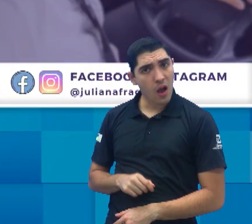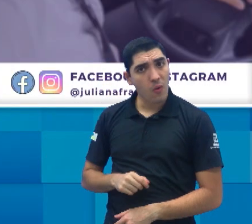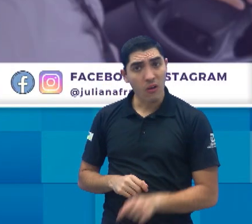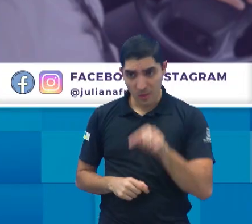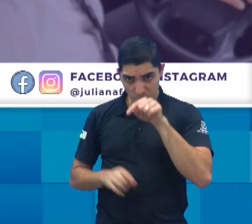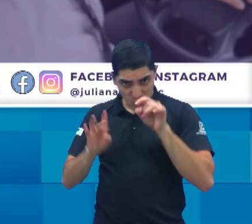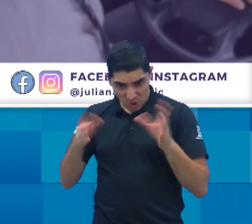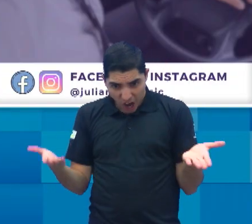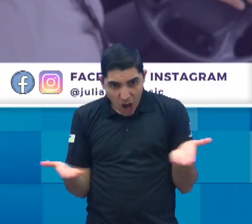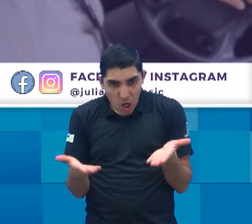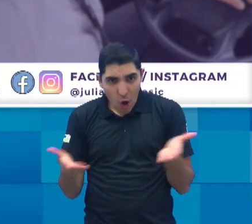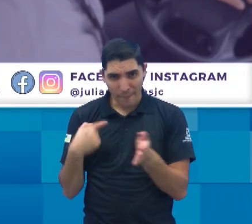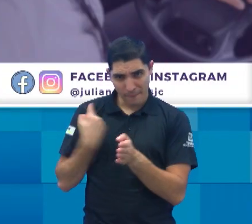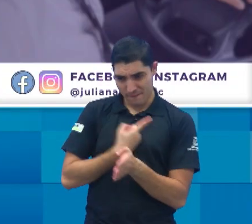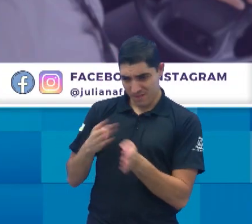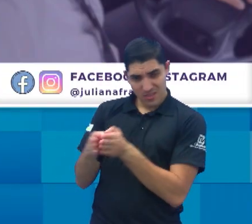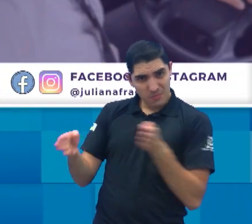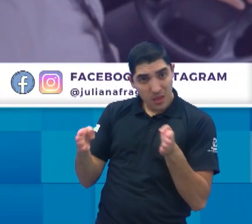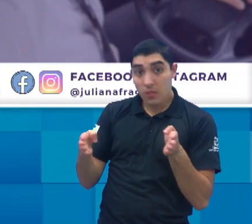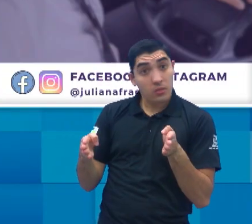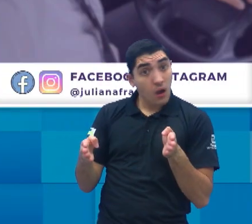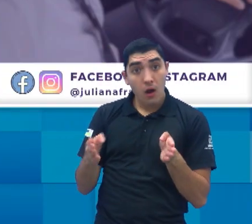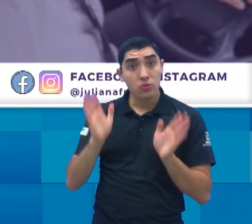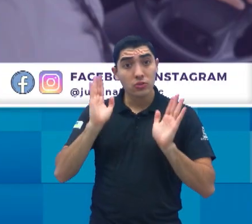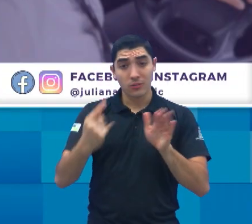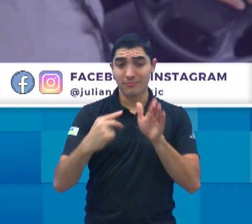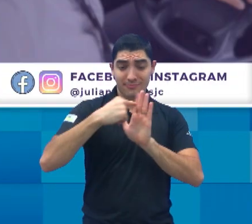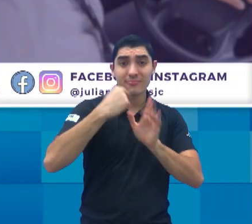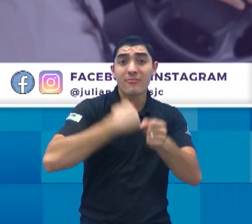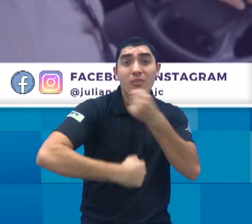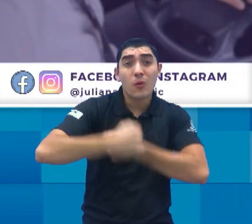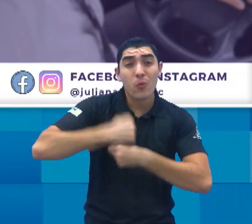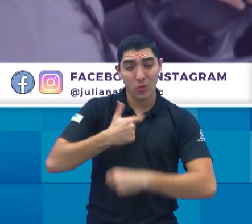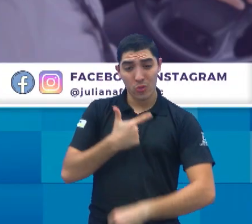mandato. Essa cartilha está aqui, ó, 2013,